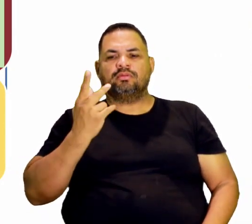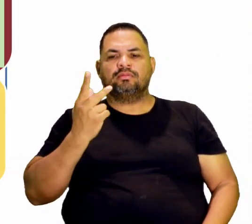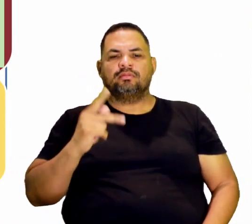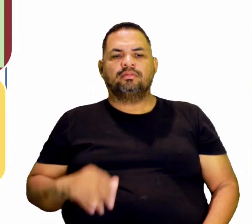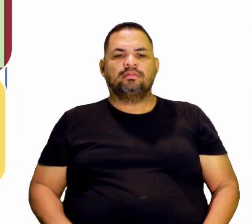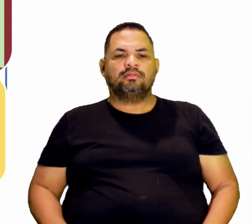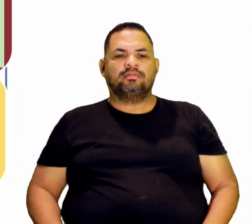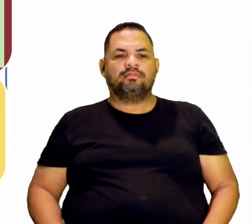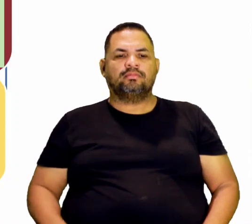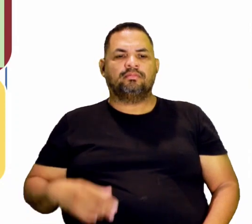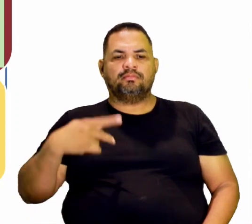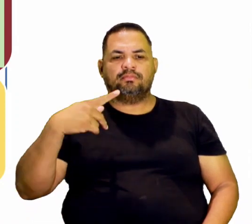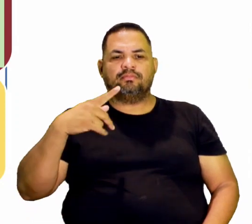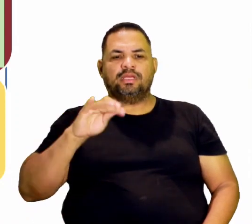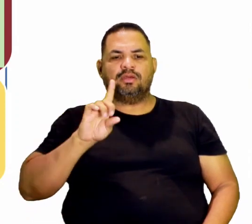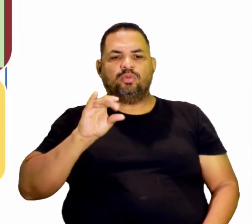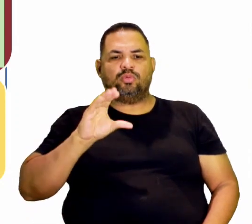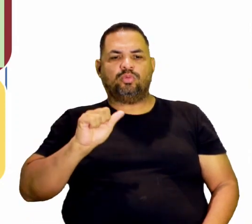e o Paul